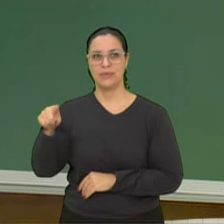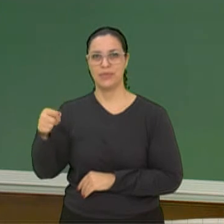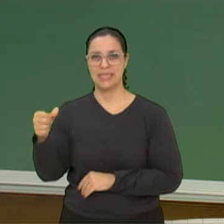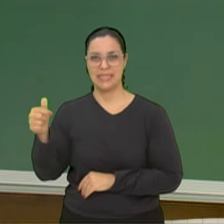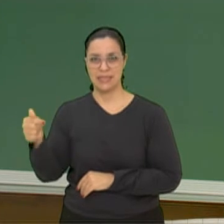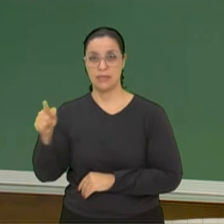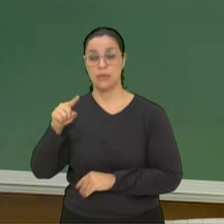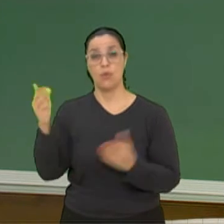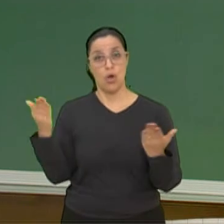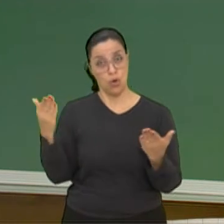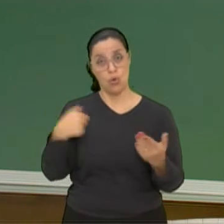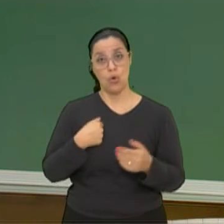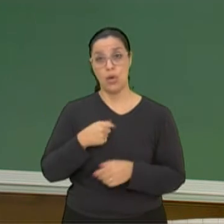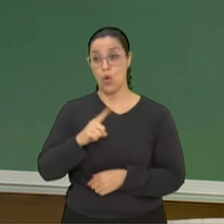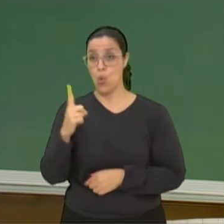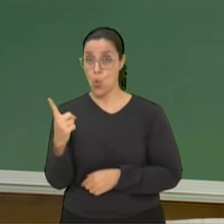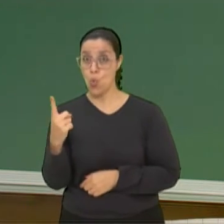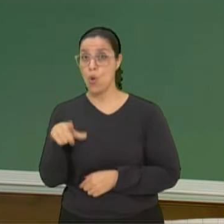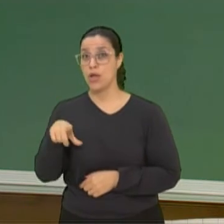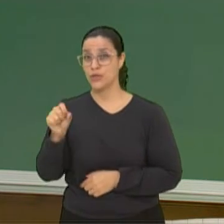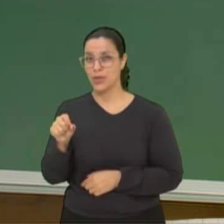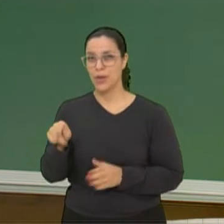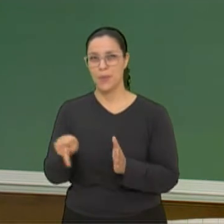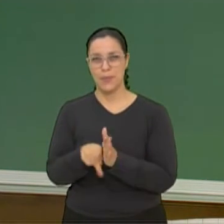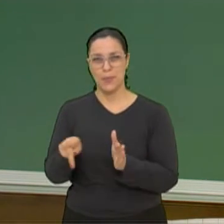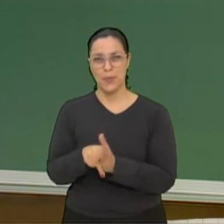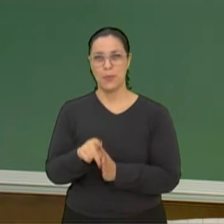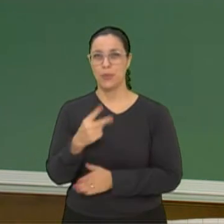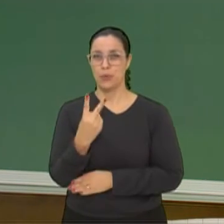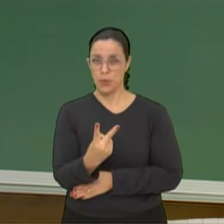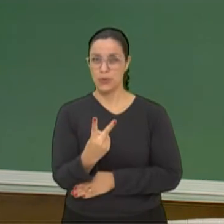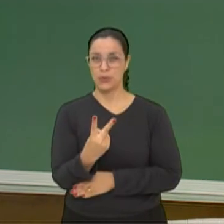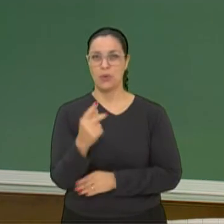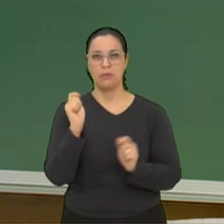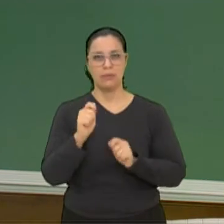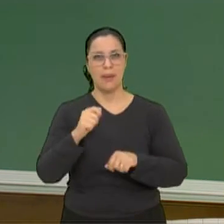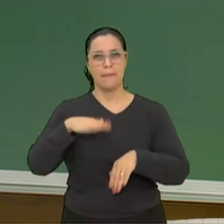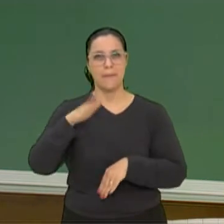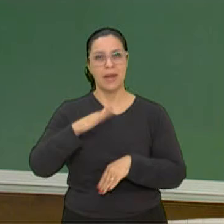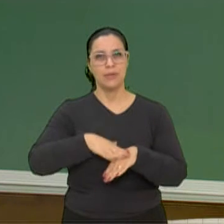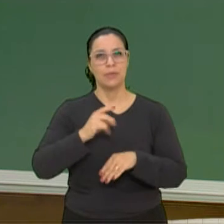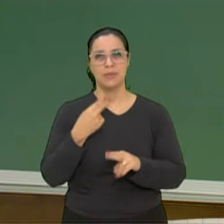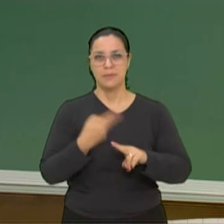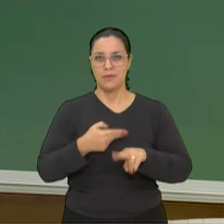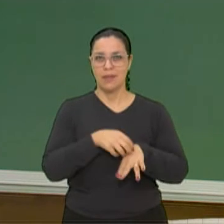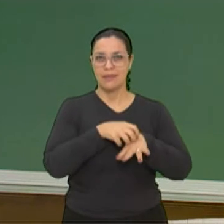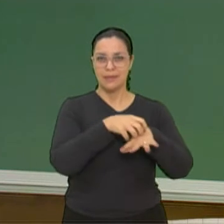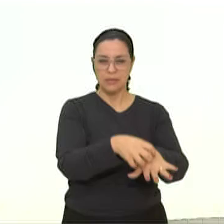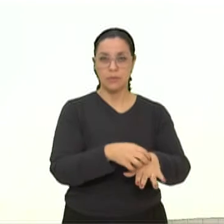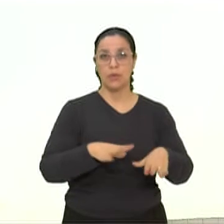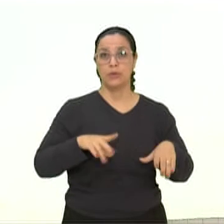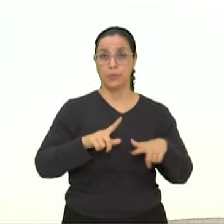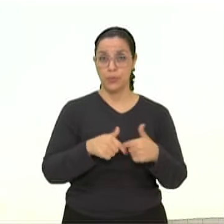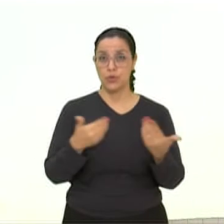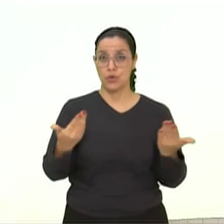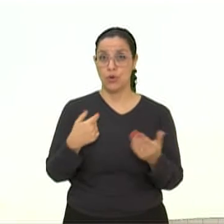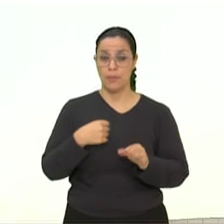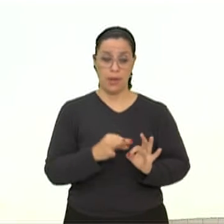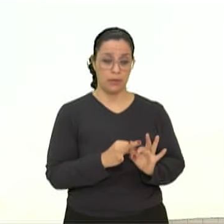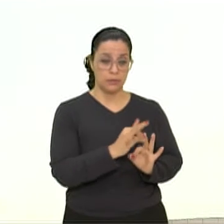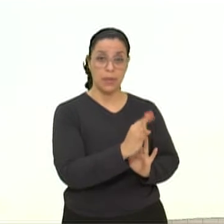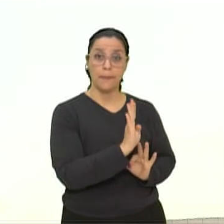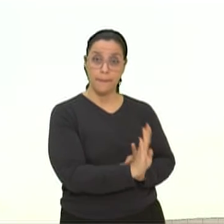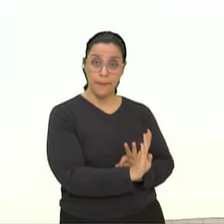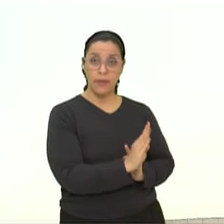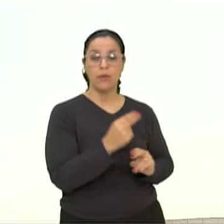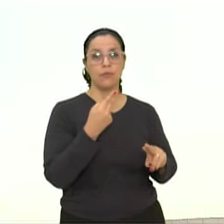nesse caso, diferente do item anterior, a opção 2 é a opção mais vantajosa, ok? Portanto, para ir até o